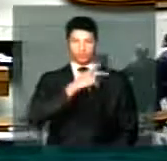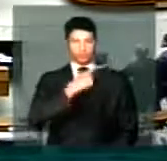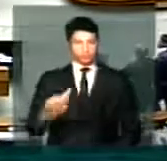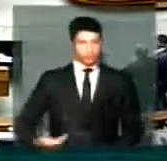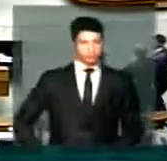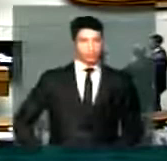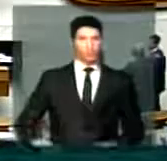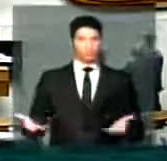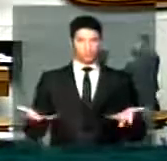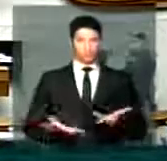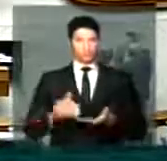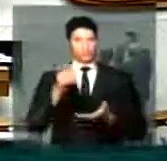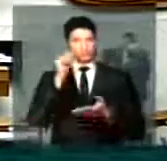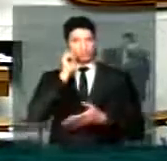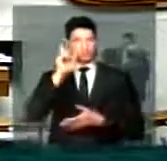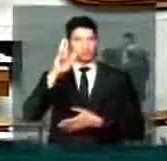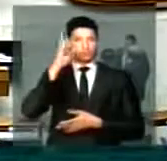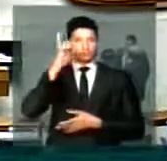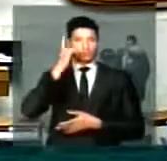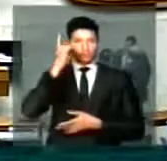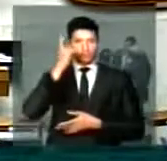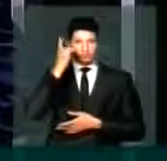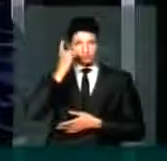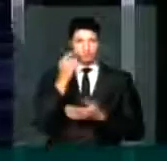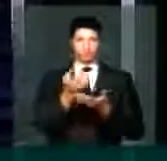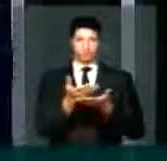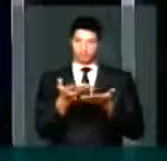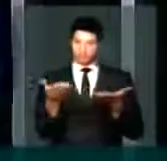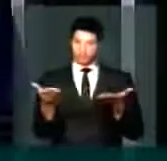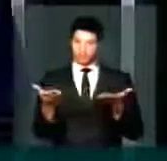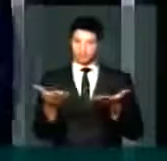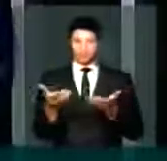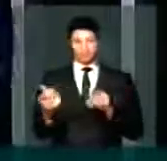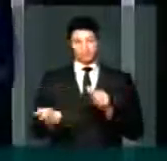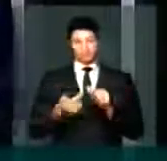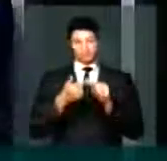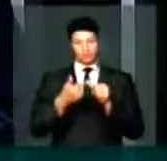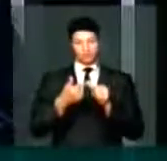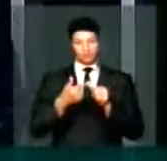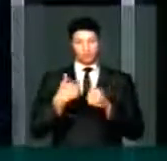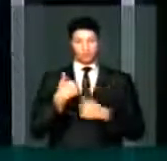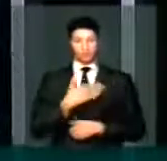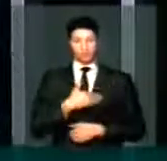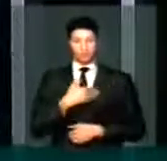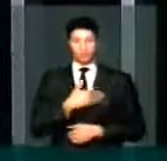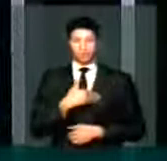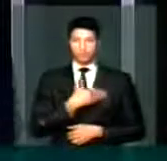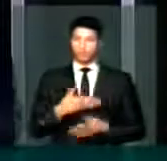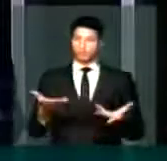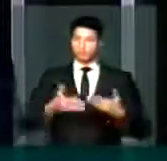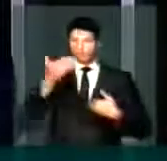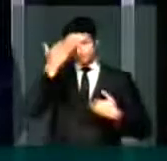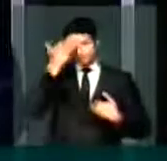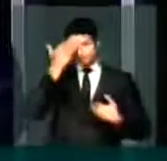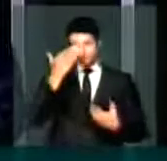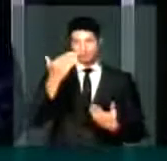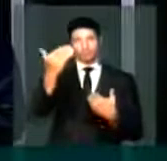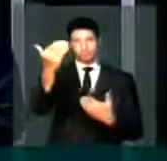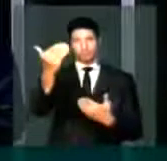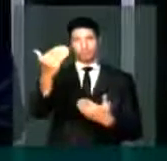Senhor presidente, senhores deputados, primeiro eu gostaria de